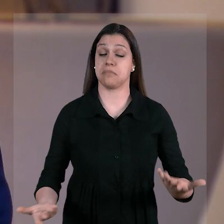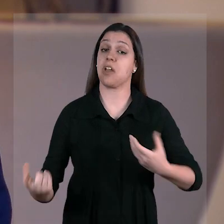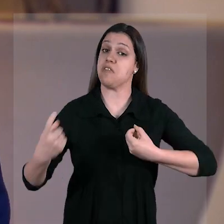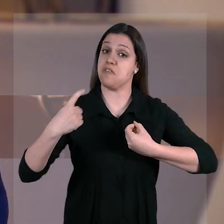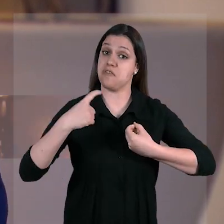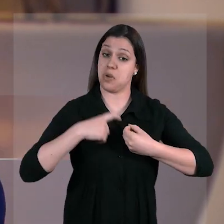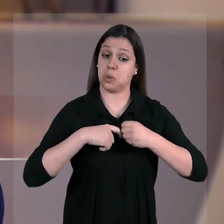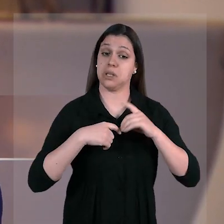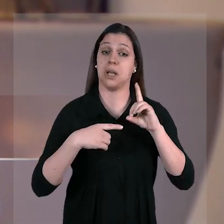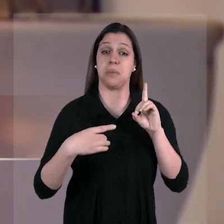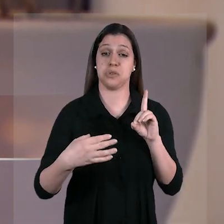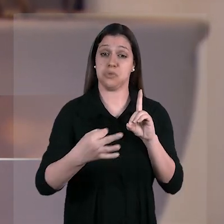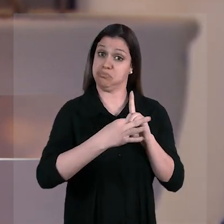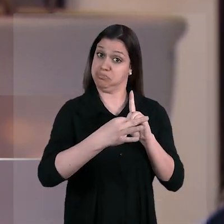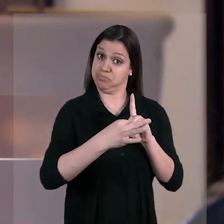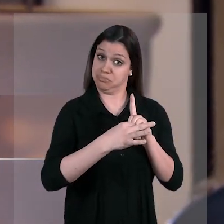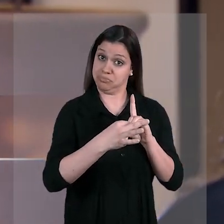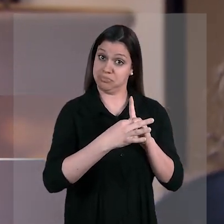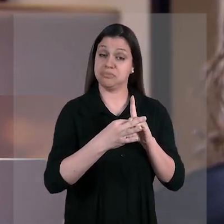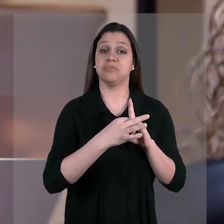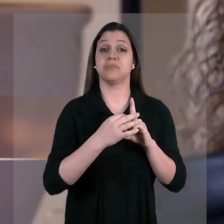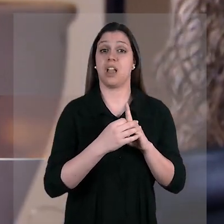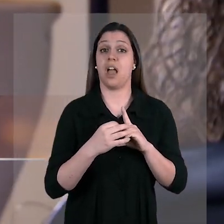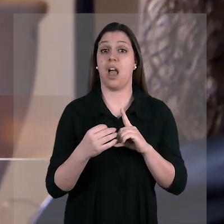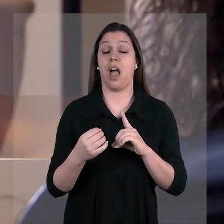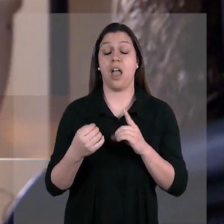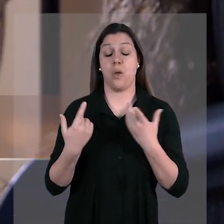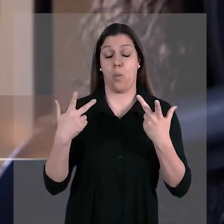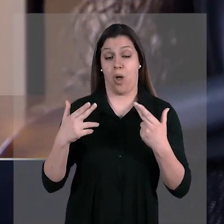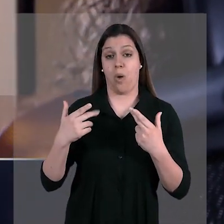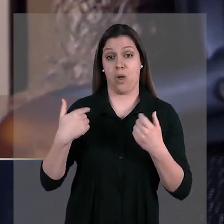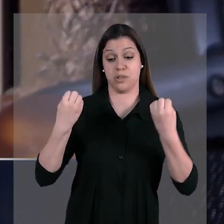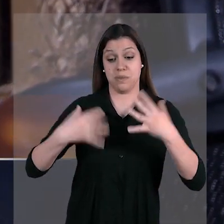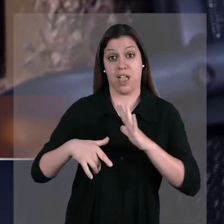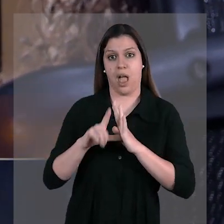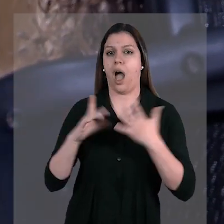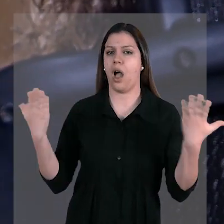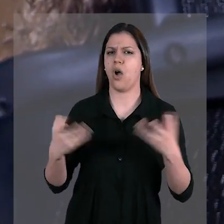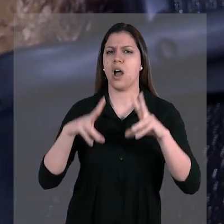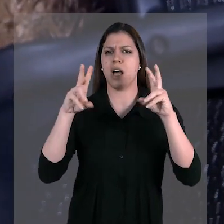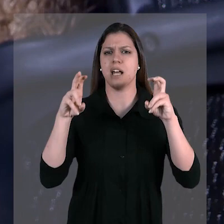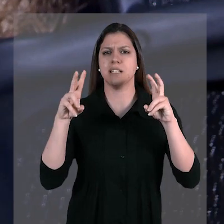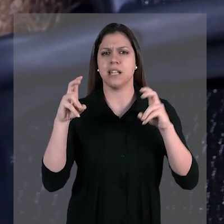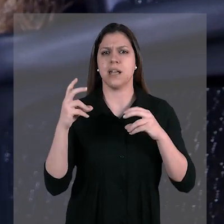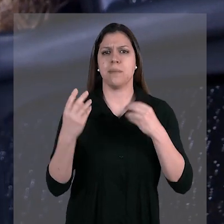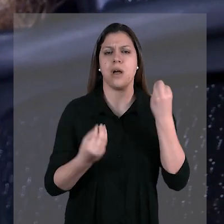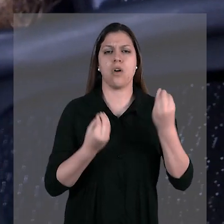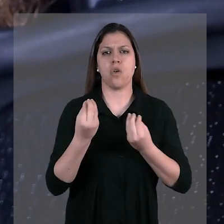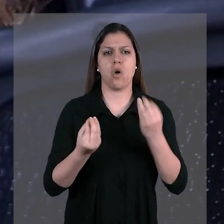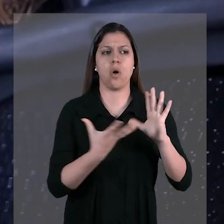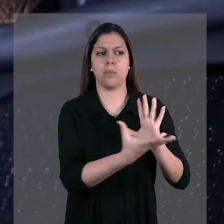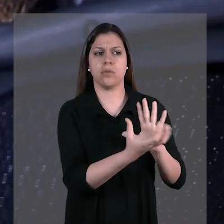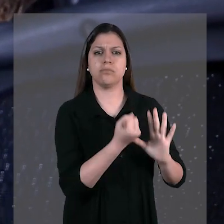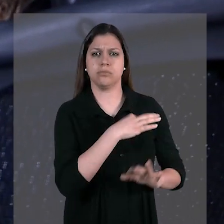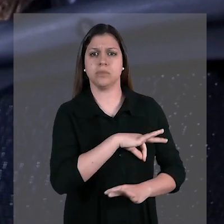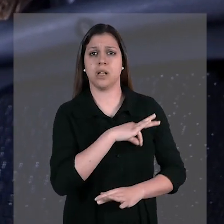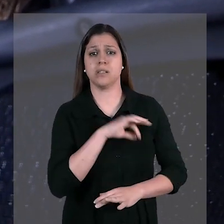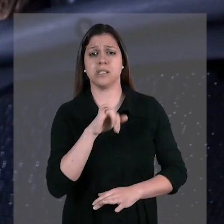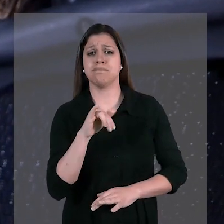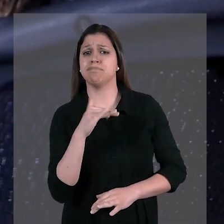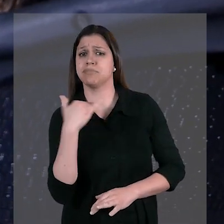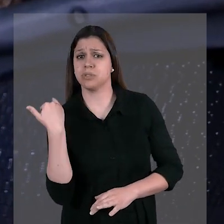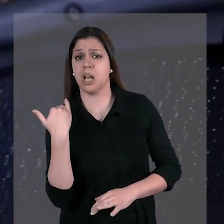Muito bem, voltamos com um ponto de vista e, como eu tinha anunciado no bloco anterior, vamos falar agora sobre as pensões por morte e a aposentadoria